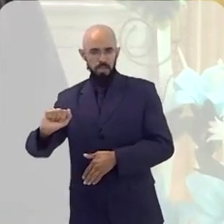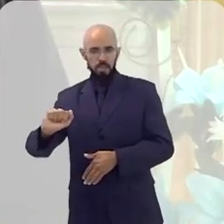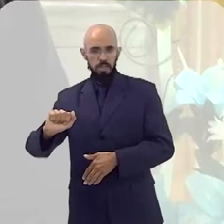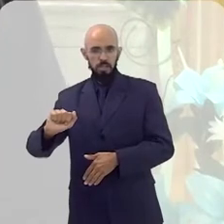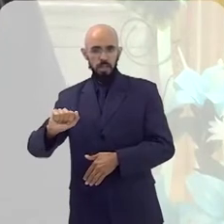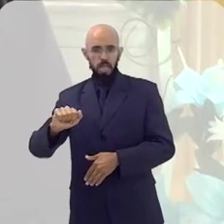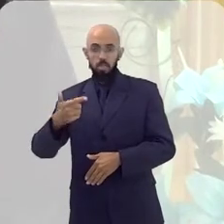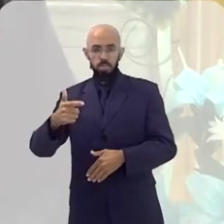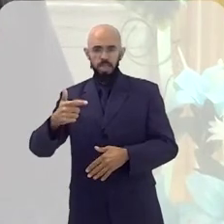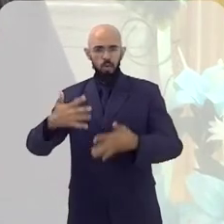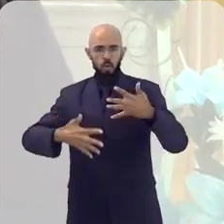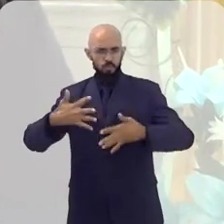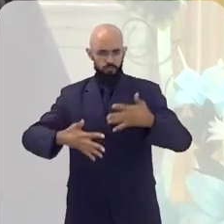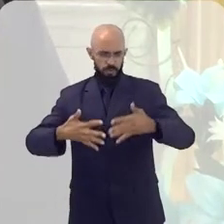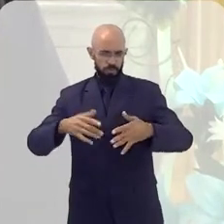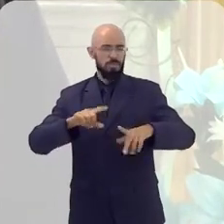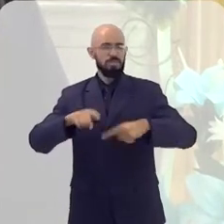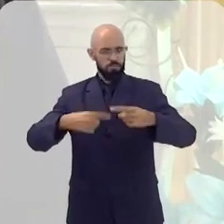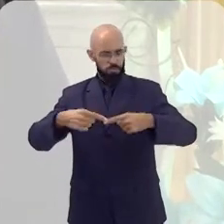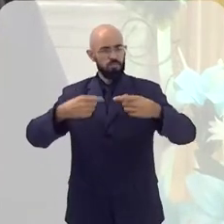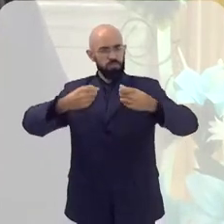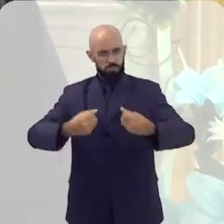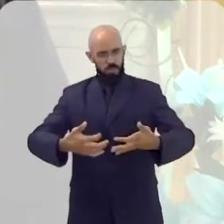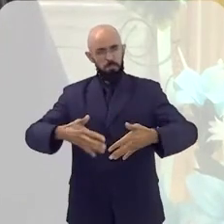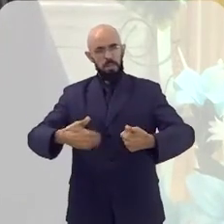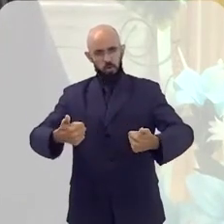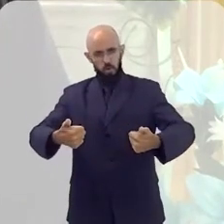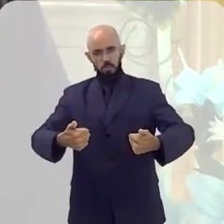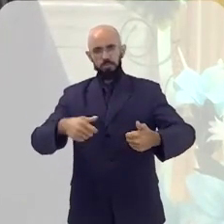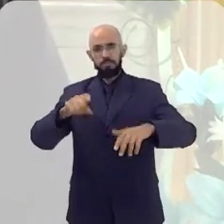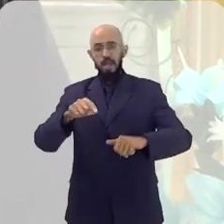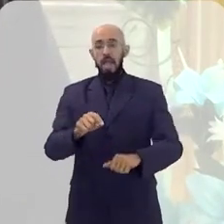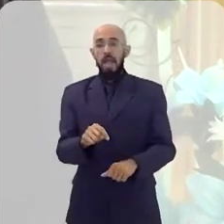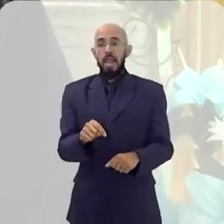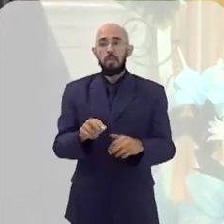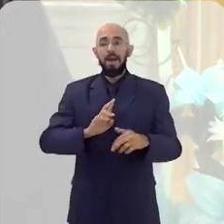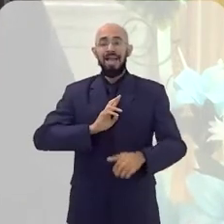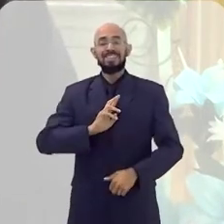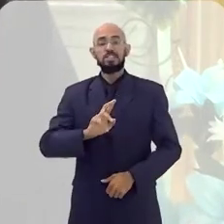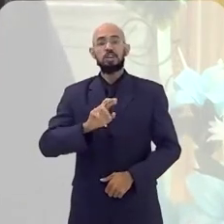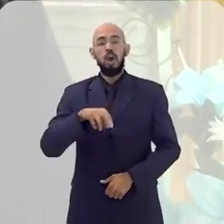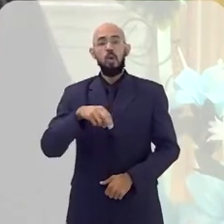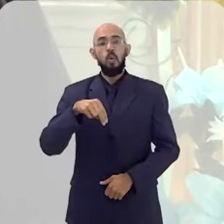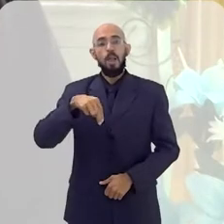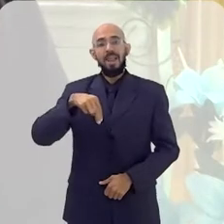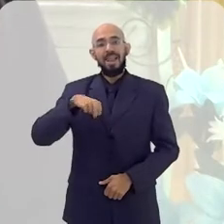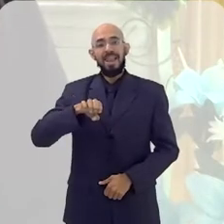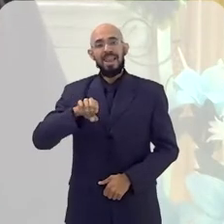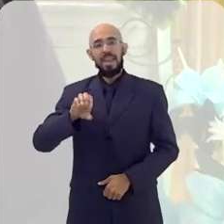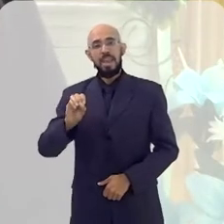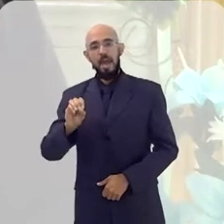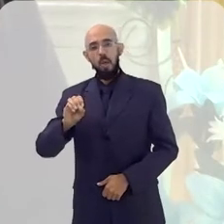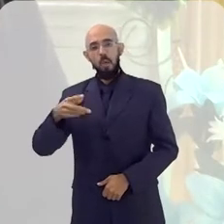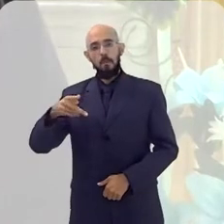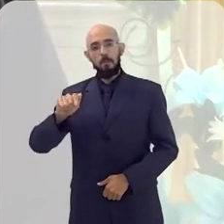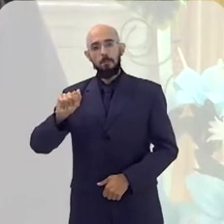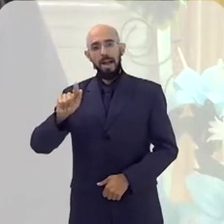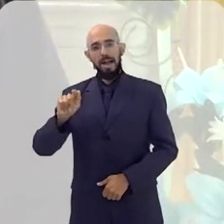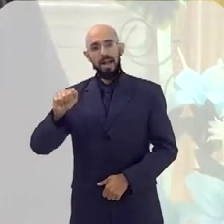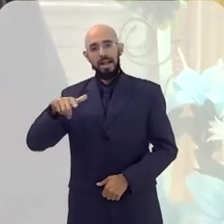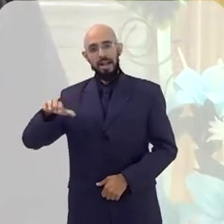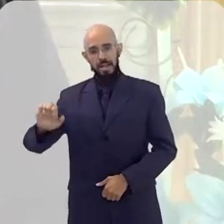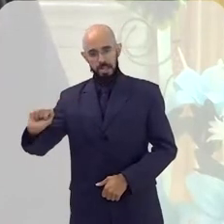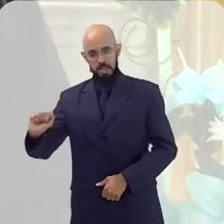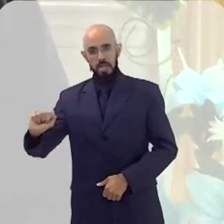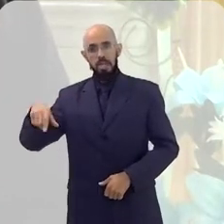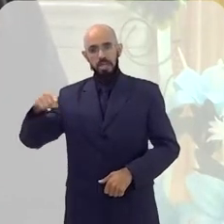com o paganismo em si, mas vamos falar sobre isso daqui a pouco. Ela é uma religião neopagã, porque ela é uma religião criada na década de 50,